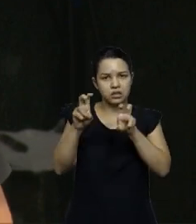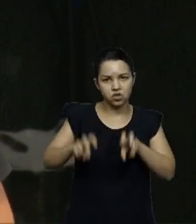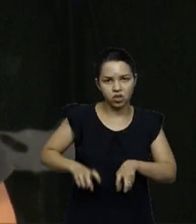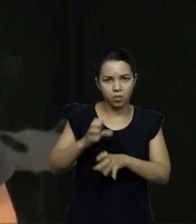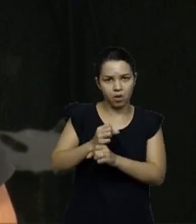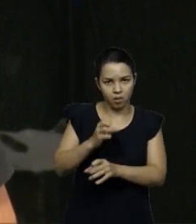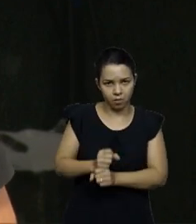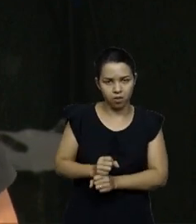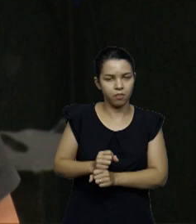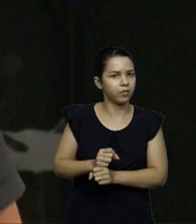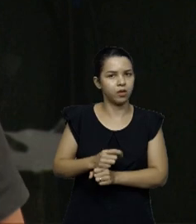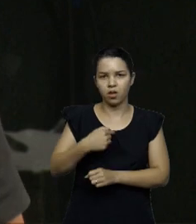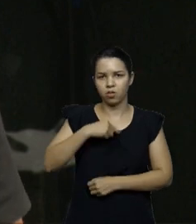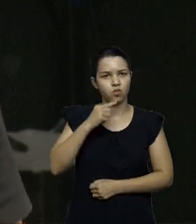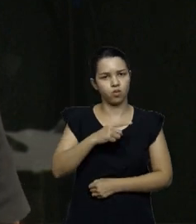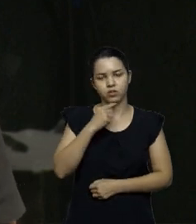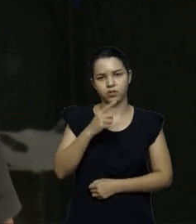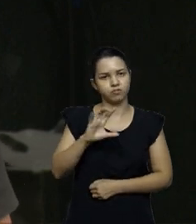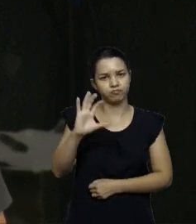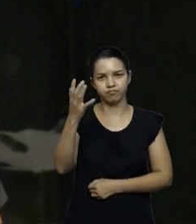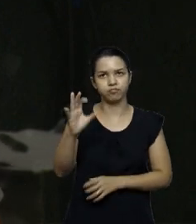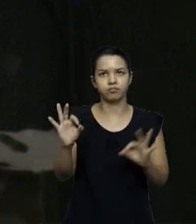ainda mais